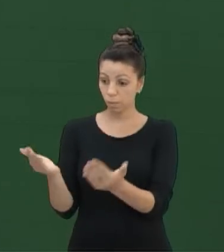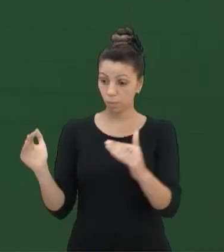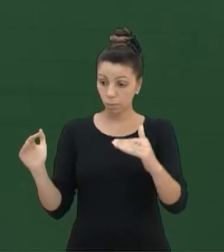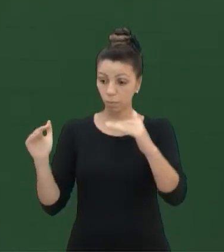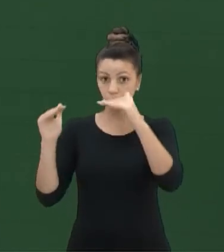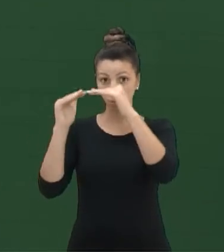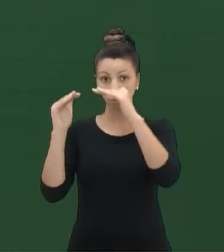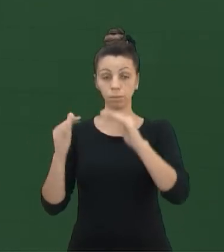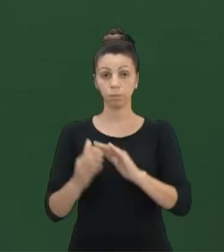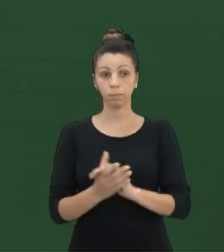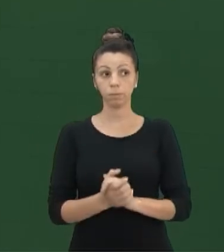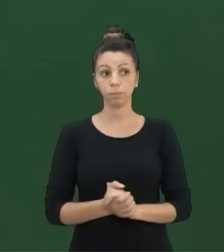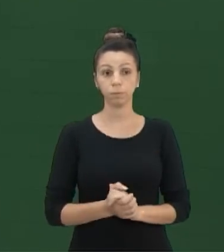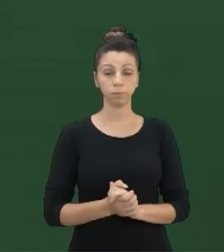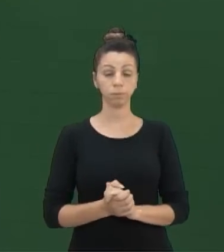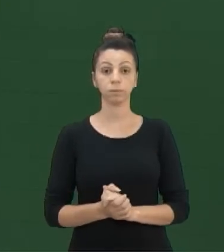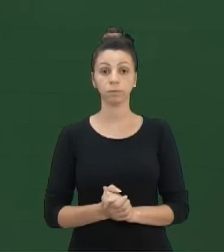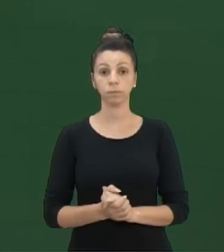alqueire